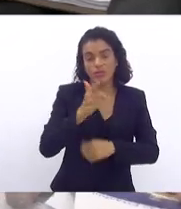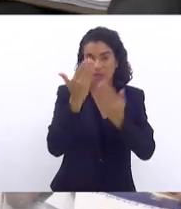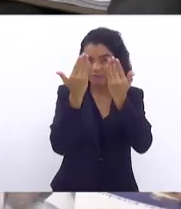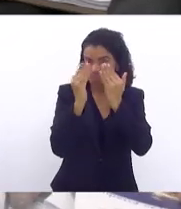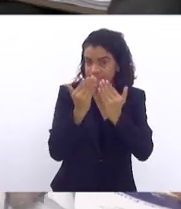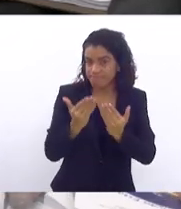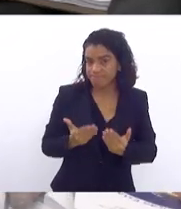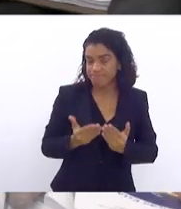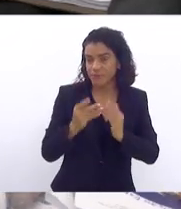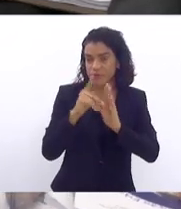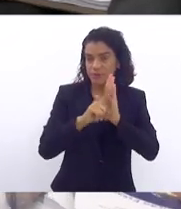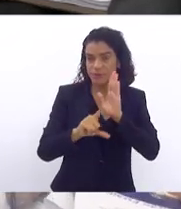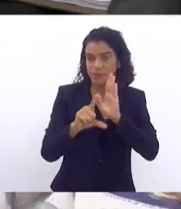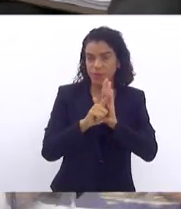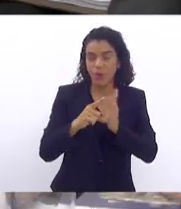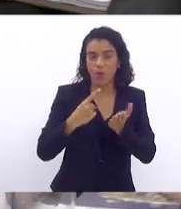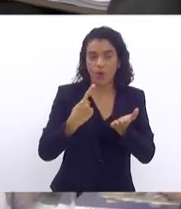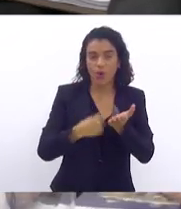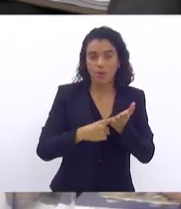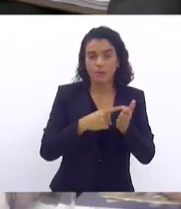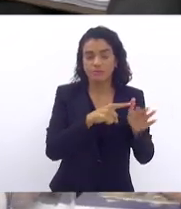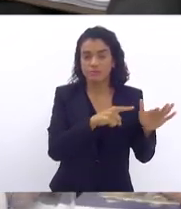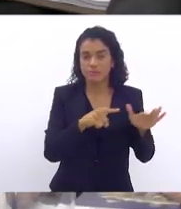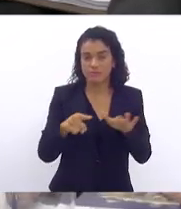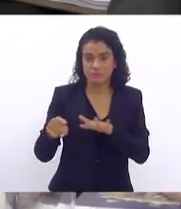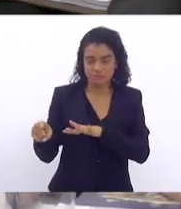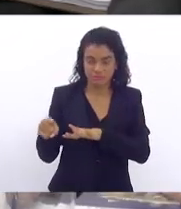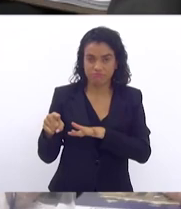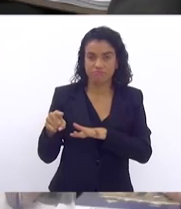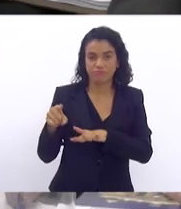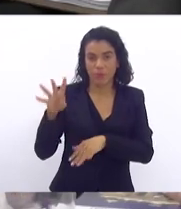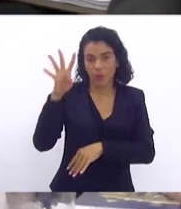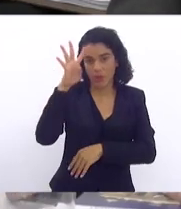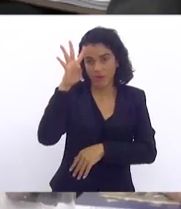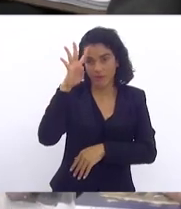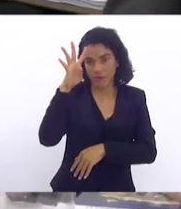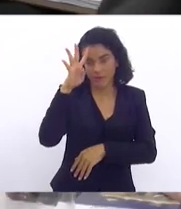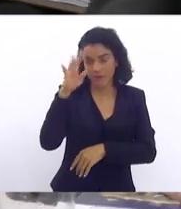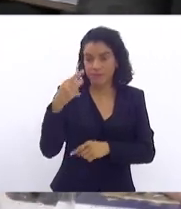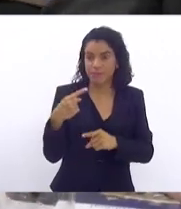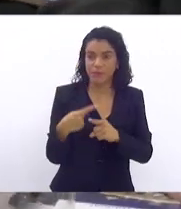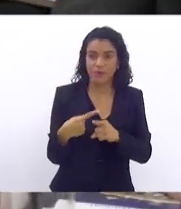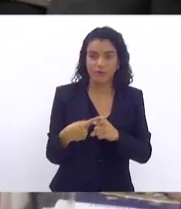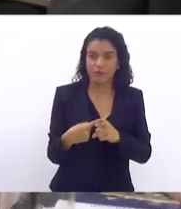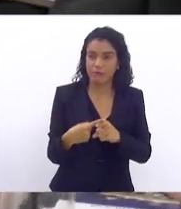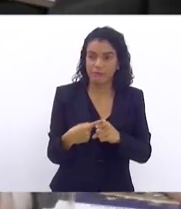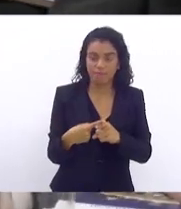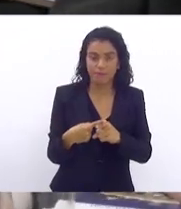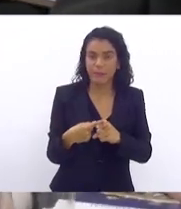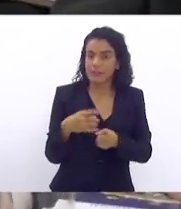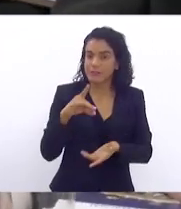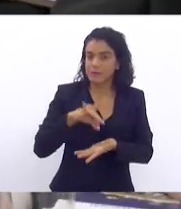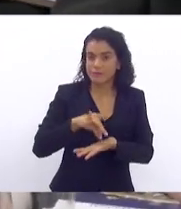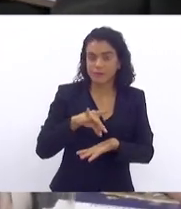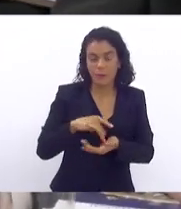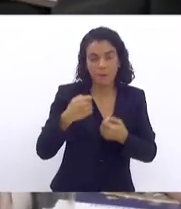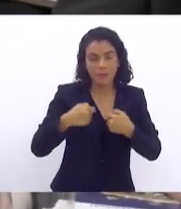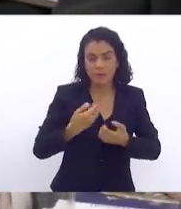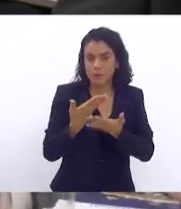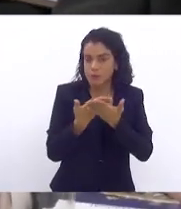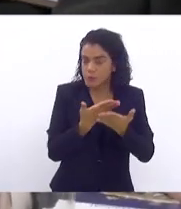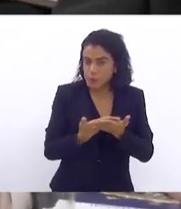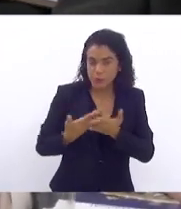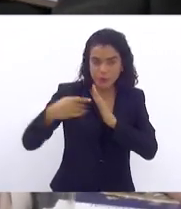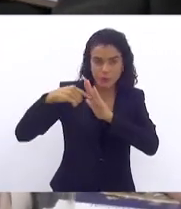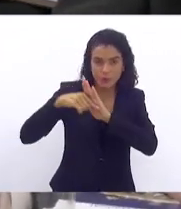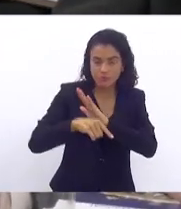projeto, com compromisso de trazer de volta na próxima sessão, na próxima reunião, porque eu realmente preciso estudar a matéria para